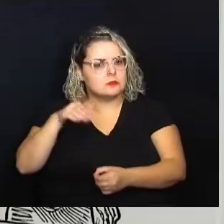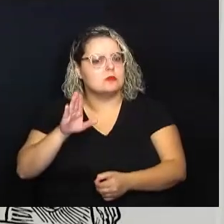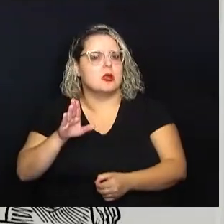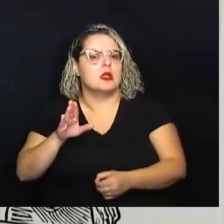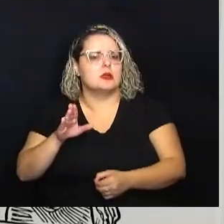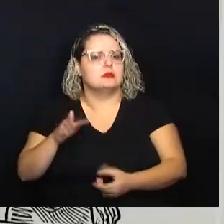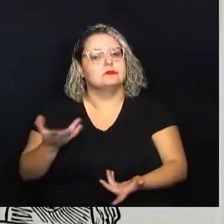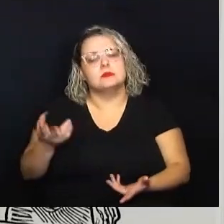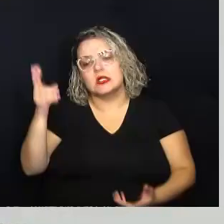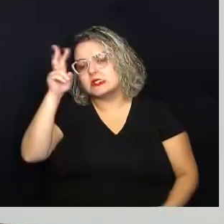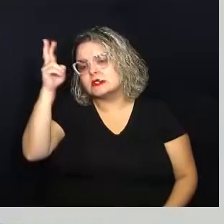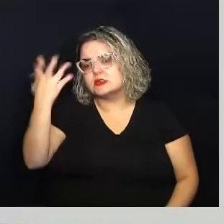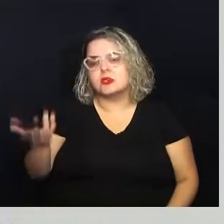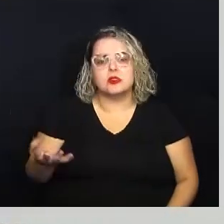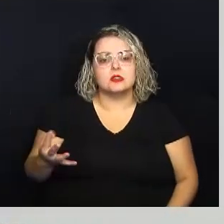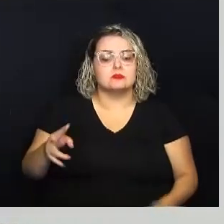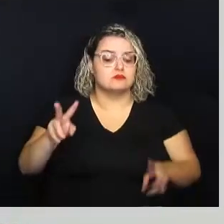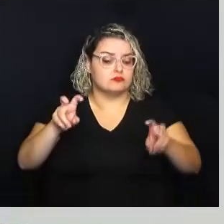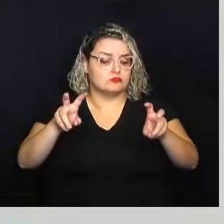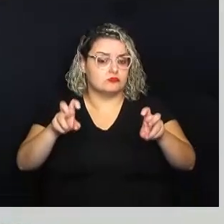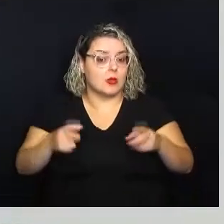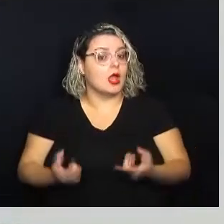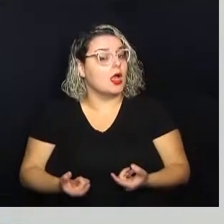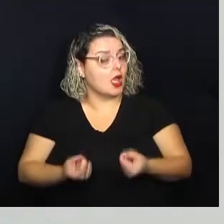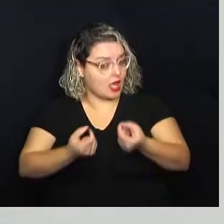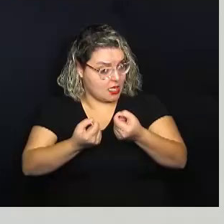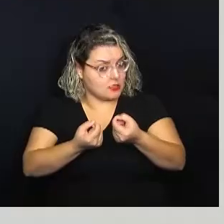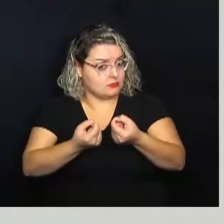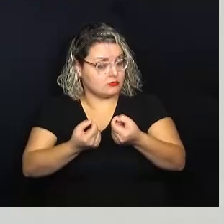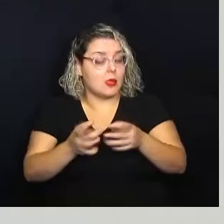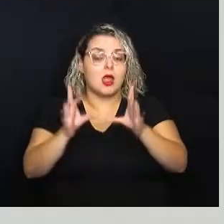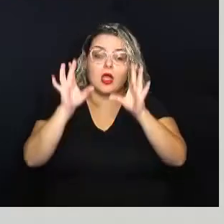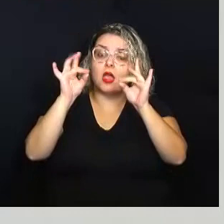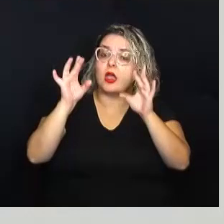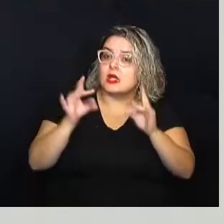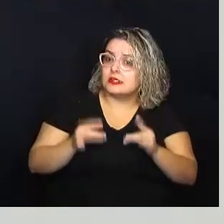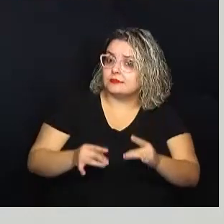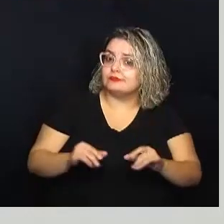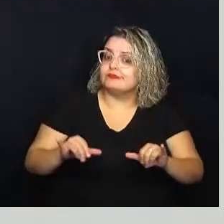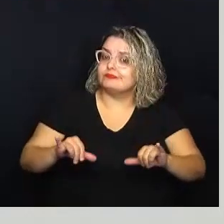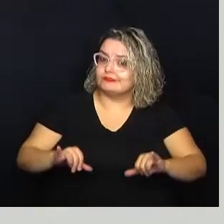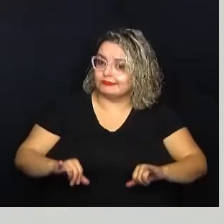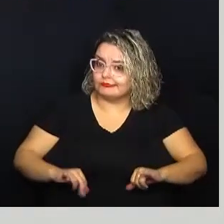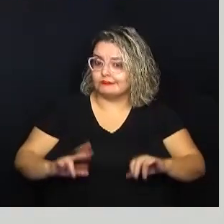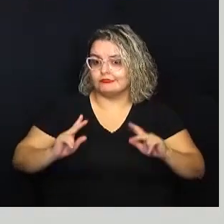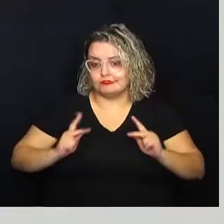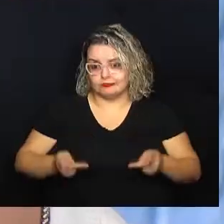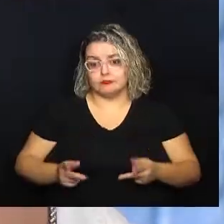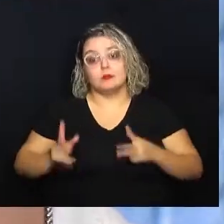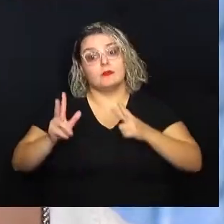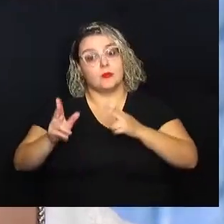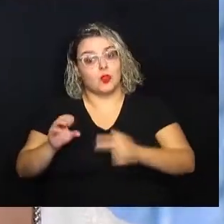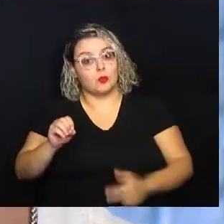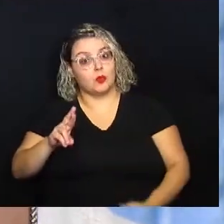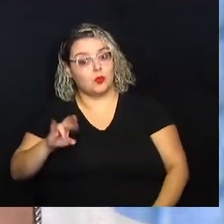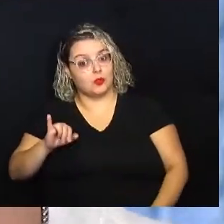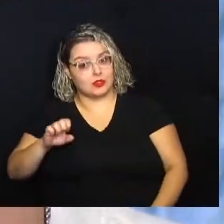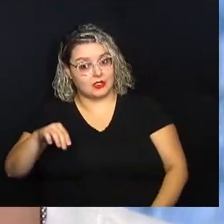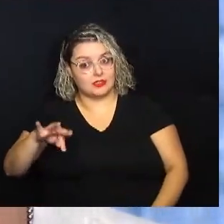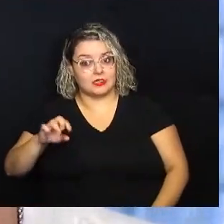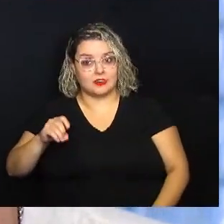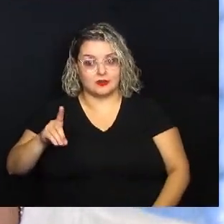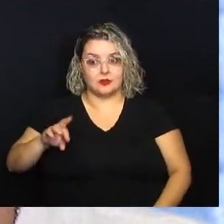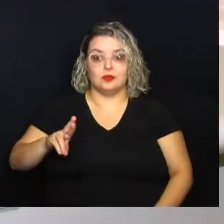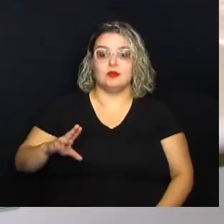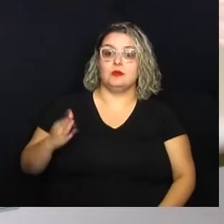quis ir além dos clichês de histórias com a temática câncer e se aprofundou no sofrimento humano. De acordo com o